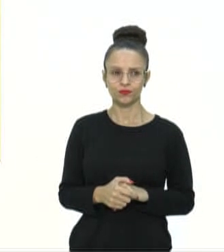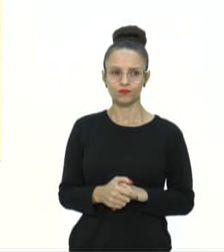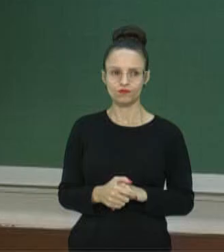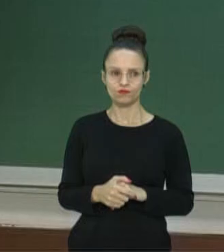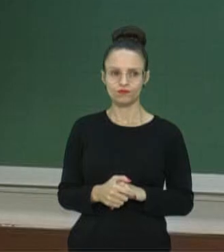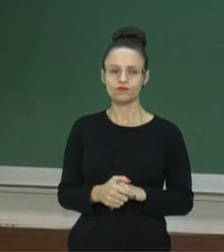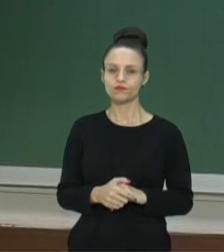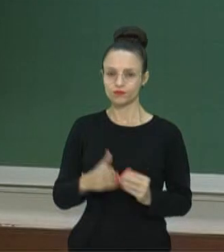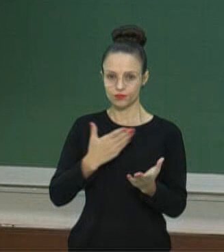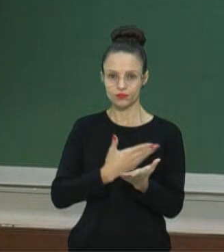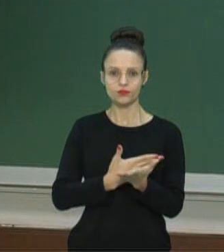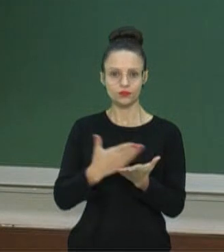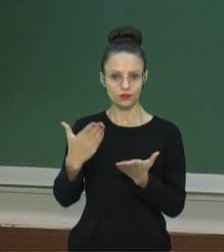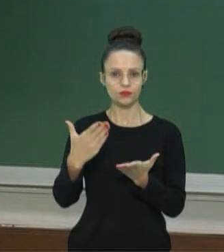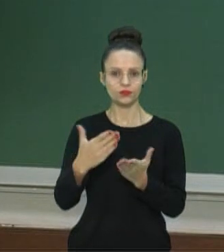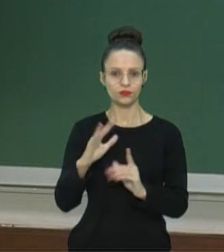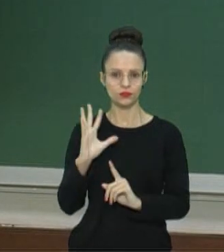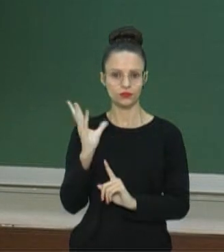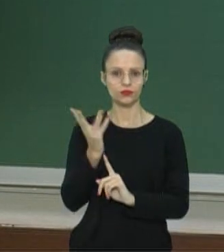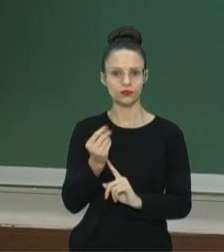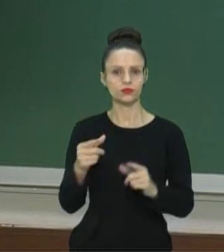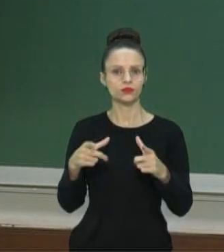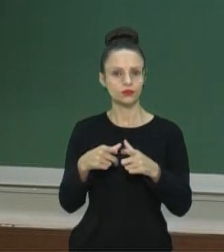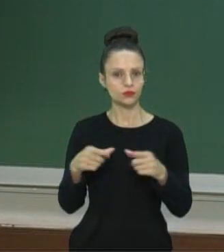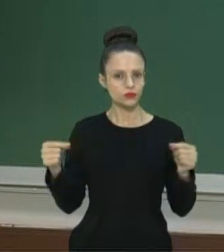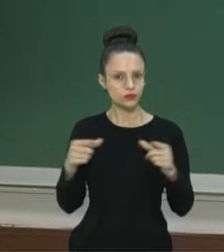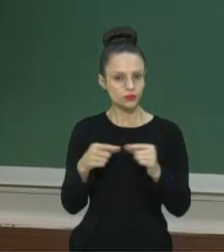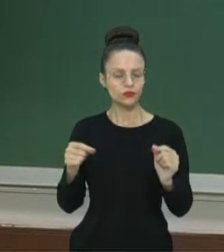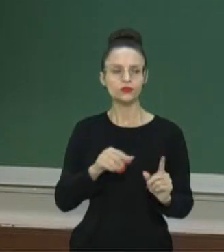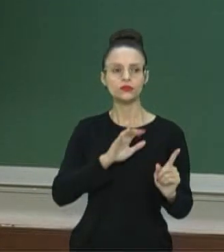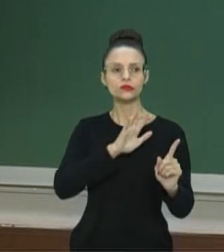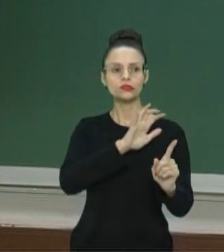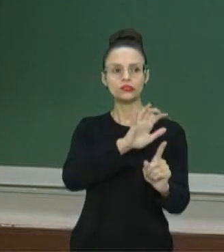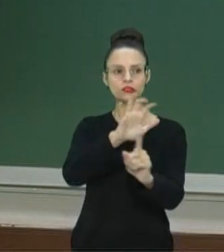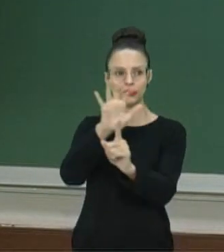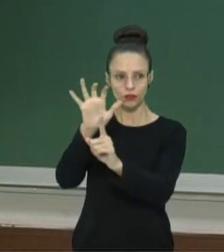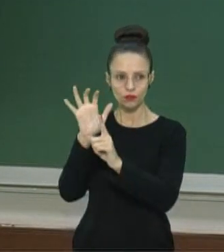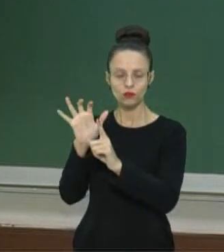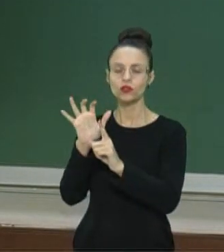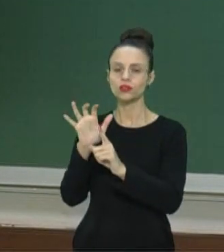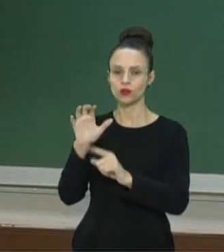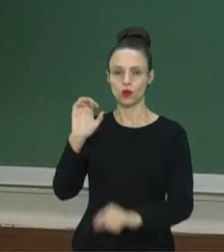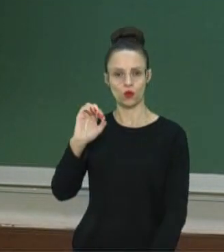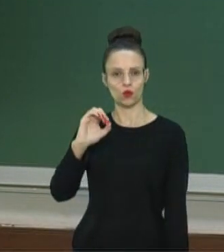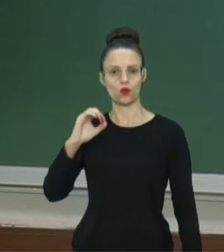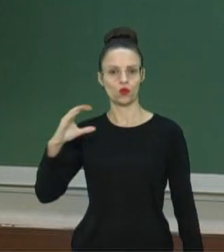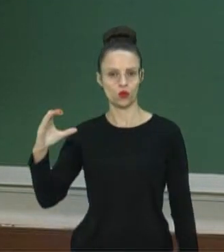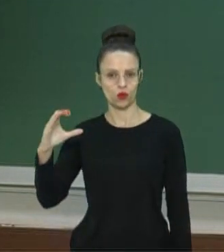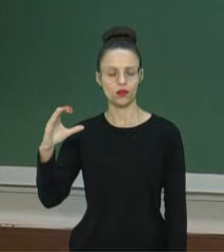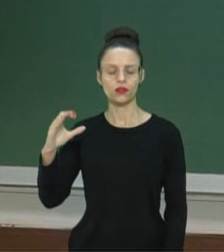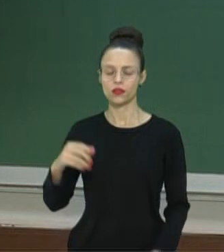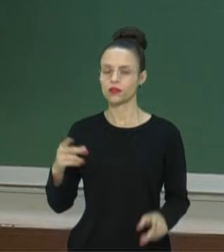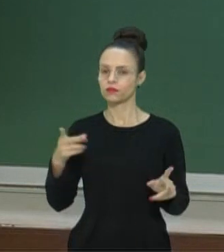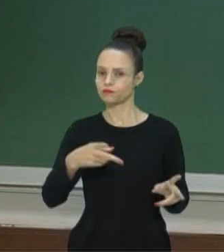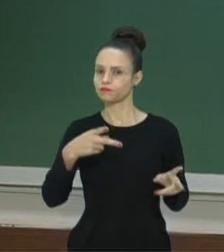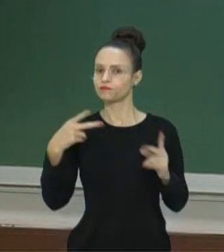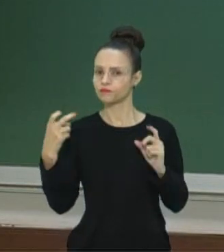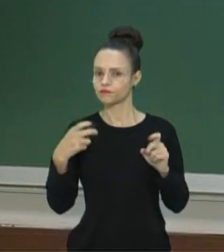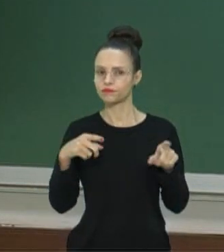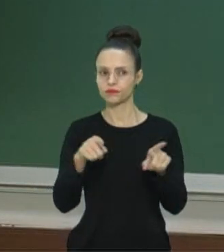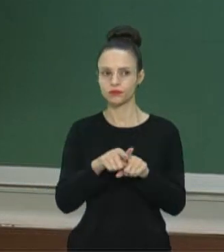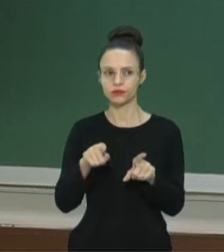Vamos começar com a arte japonesa, que influenciou a arte ocidental, notadamente